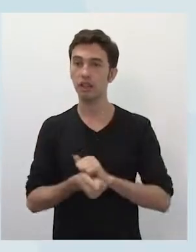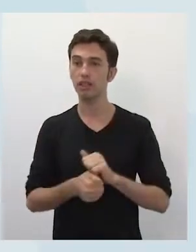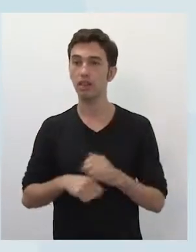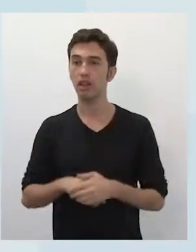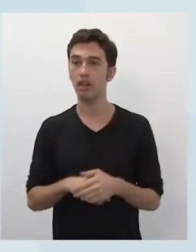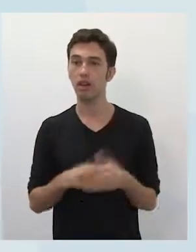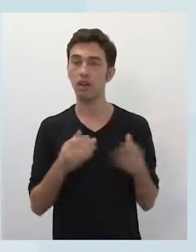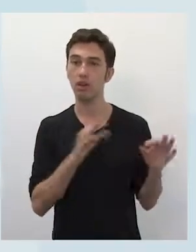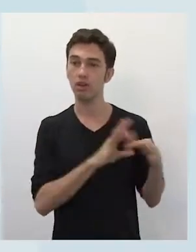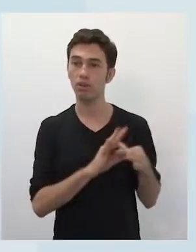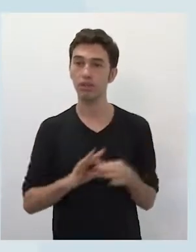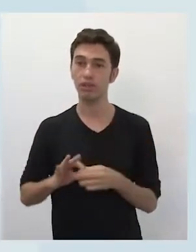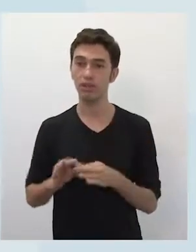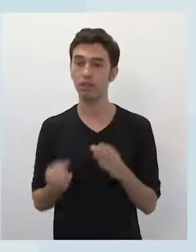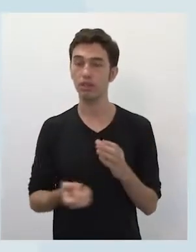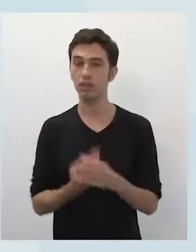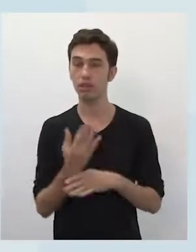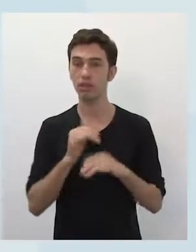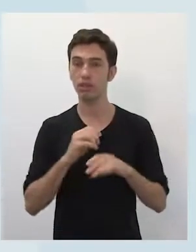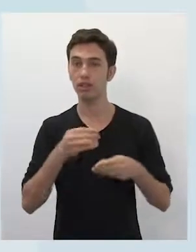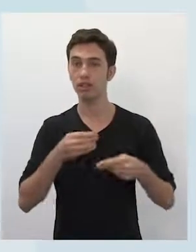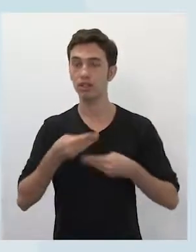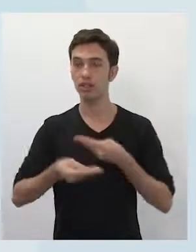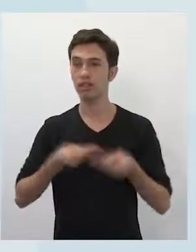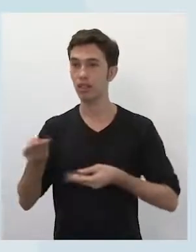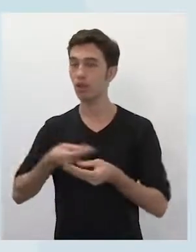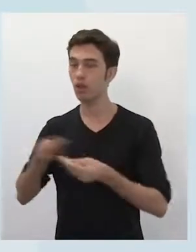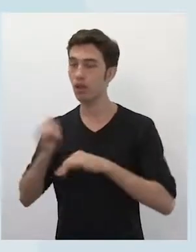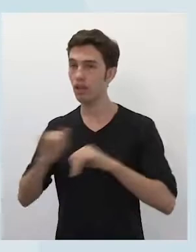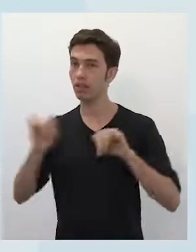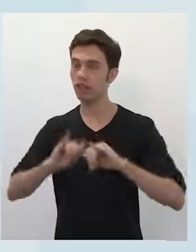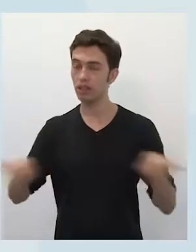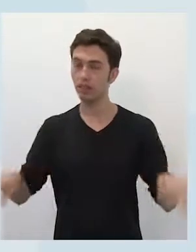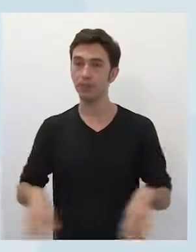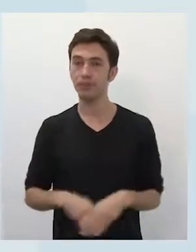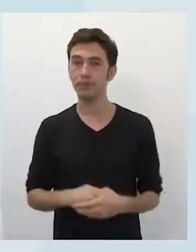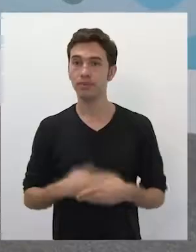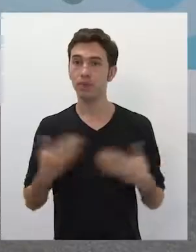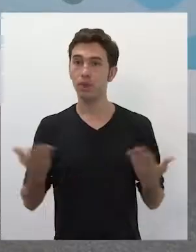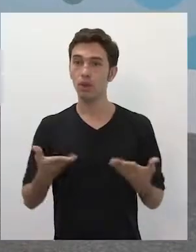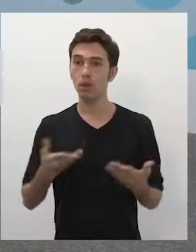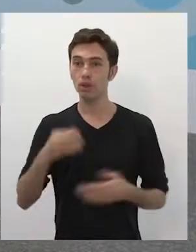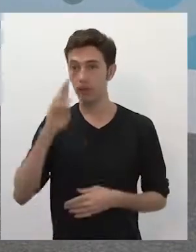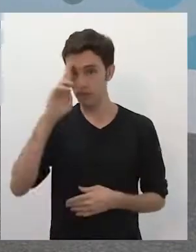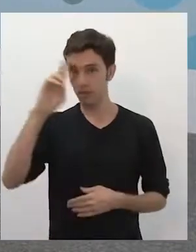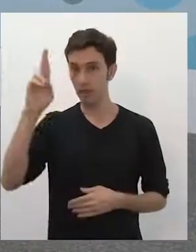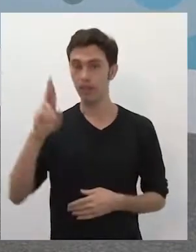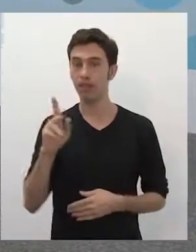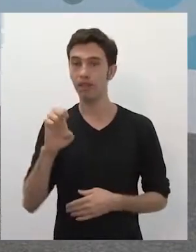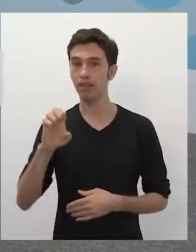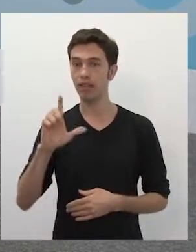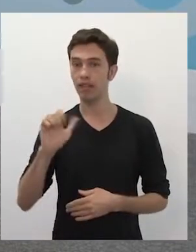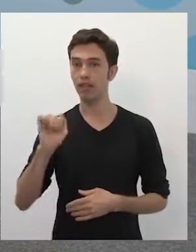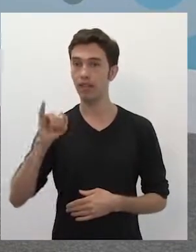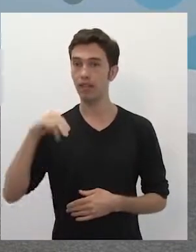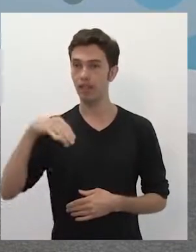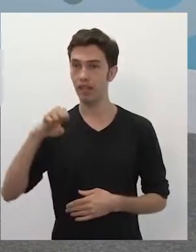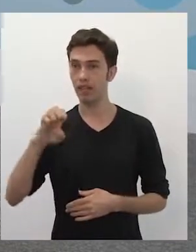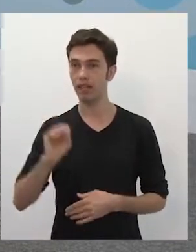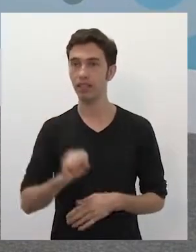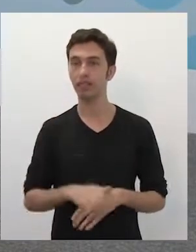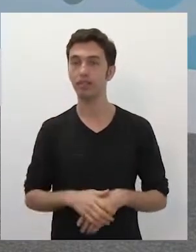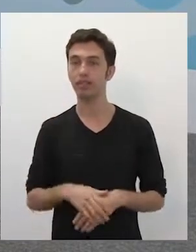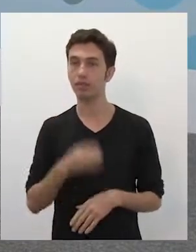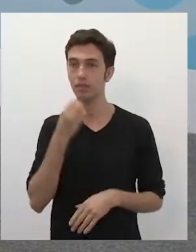produção e a circulação. Hoje quem dará a nossa aula é a professora Elaine. Bom dia, Elaine. Bom dia,